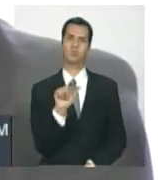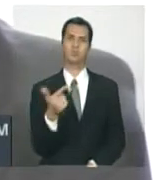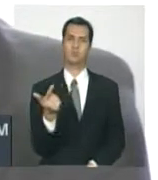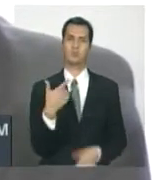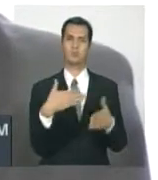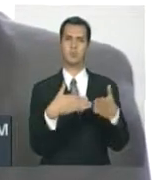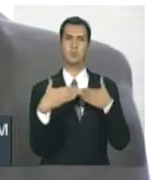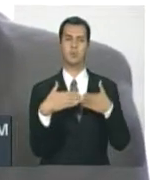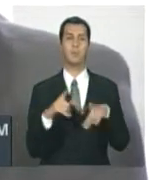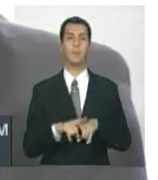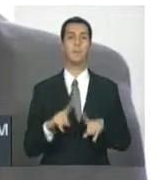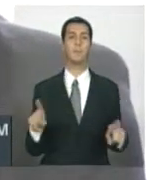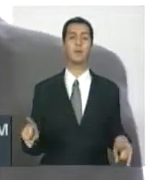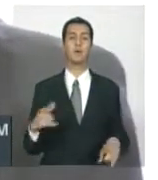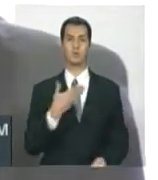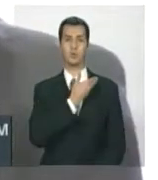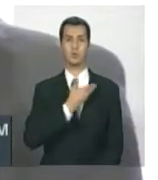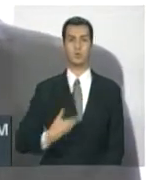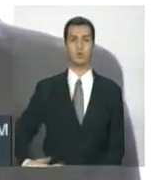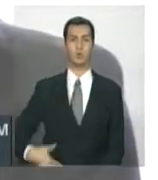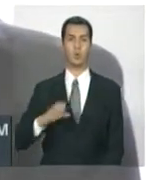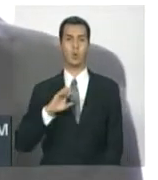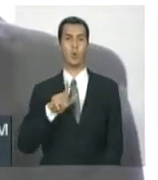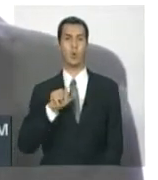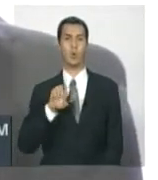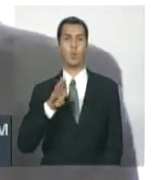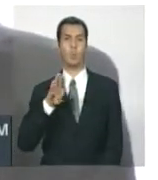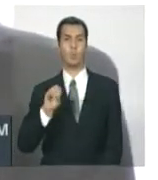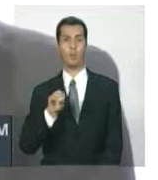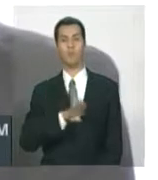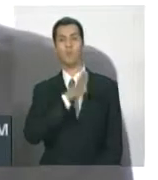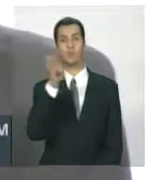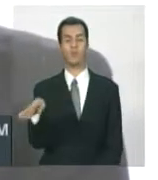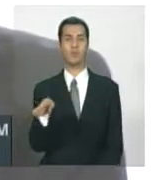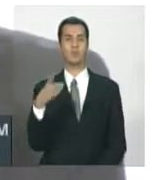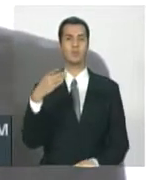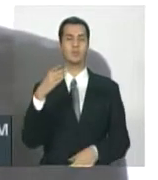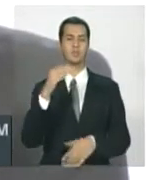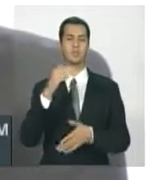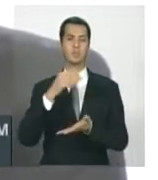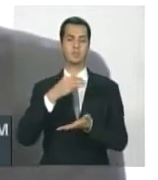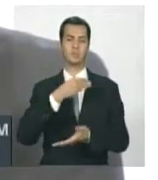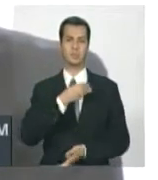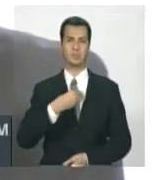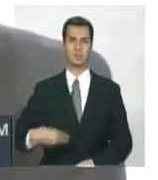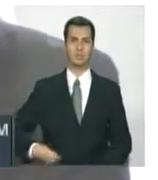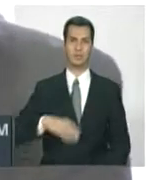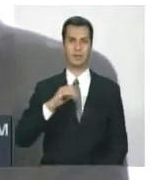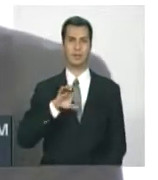Só que o governador Colombo esteve pela manhã na Casa Civil e solicitou 12 milhões e meio. Esses recursos vão ser atendidos?